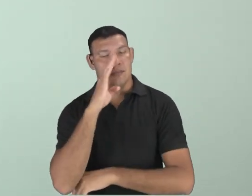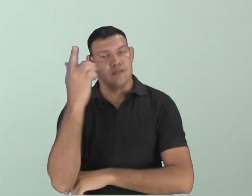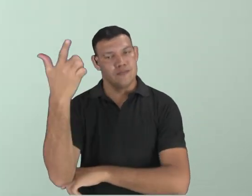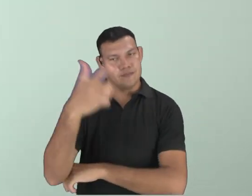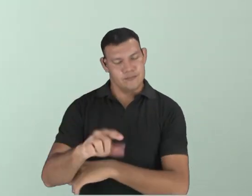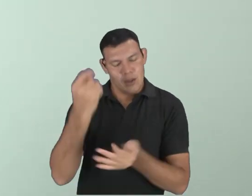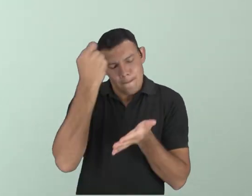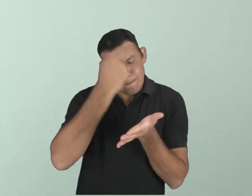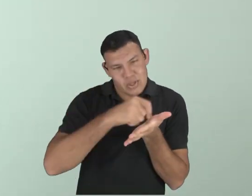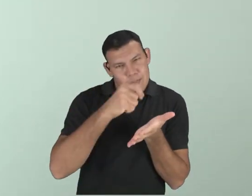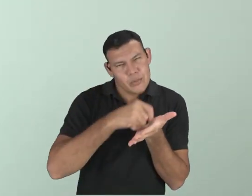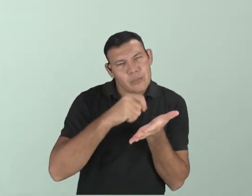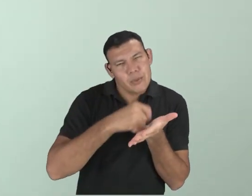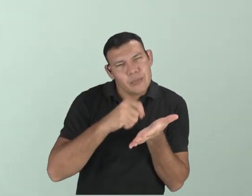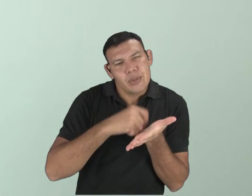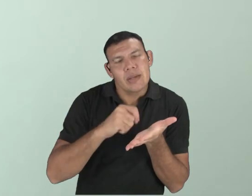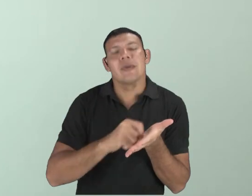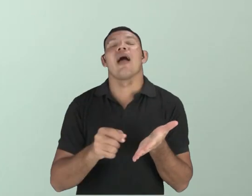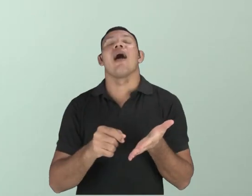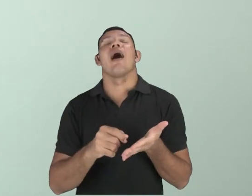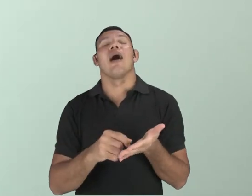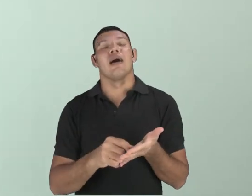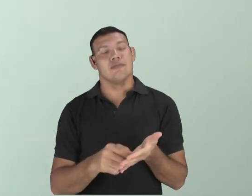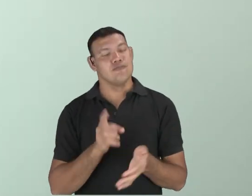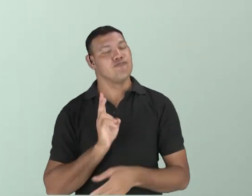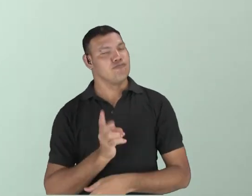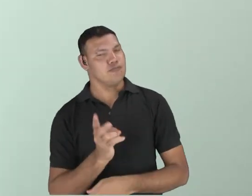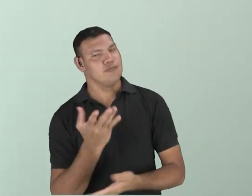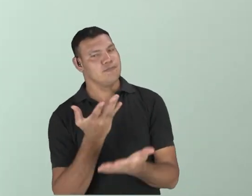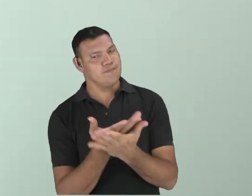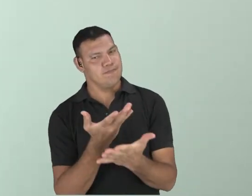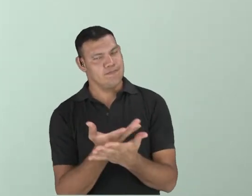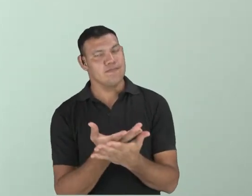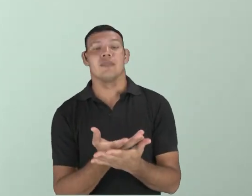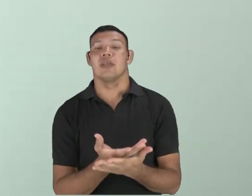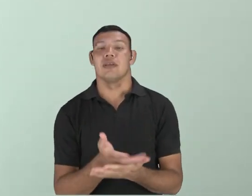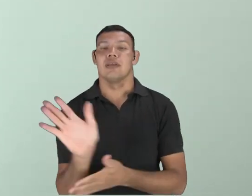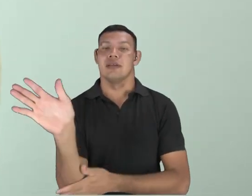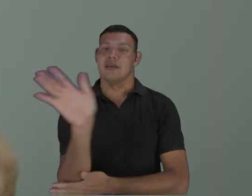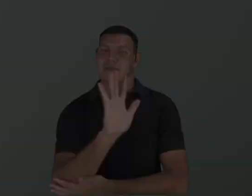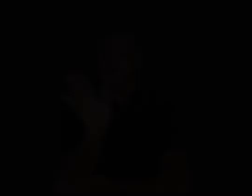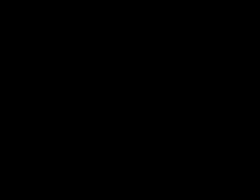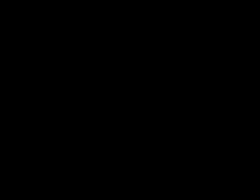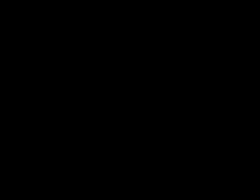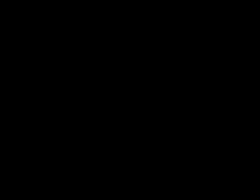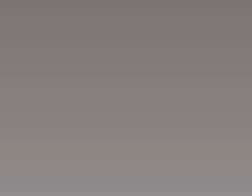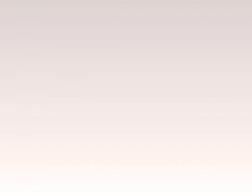novamente, faça anotações e, principalmente, continue estudando. Tchau, tchau!